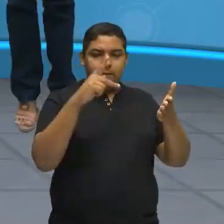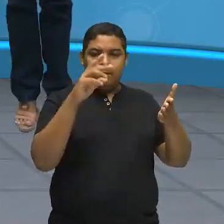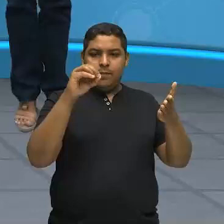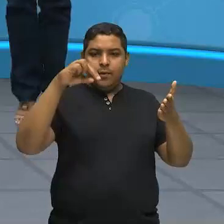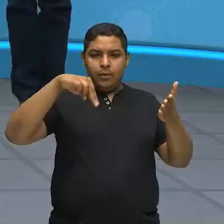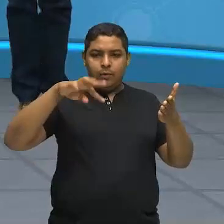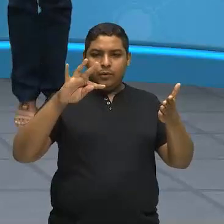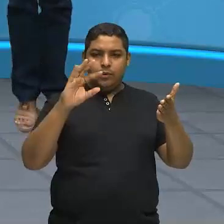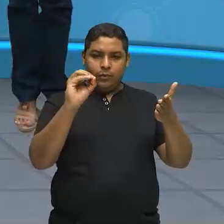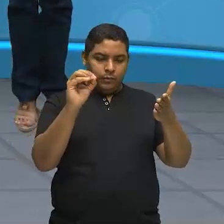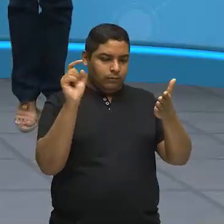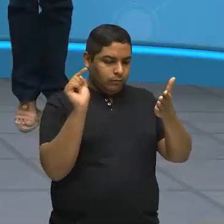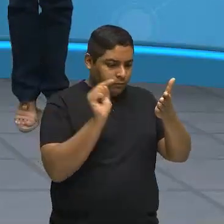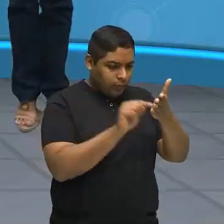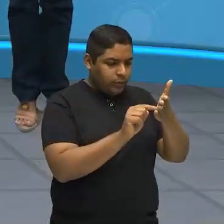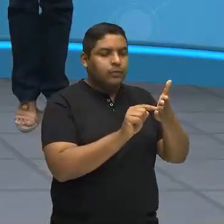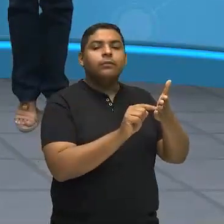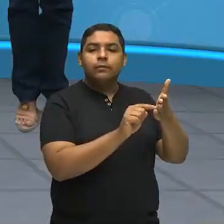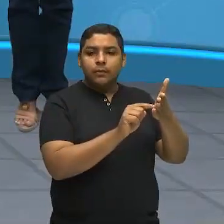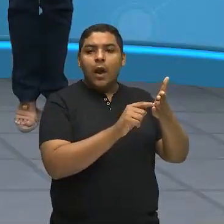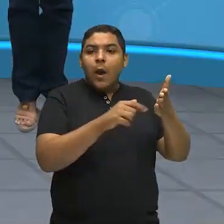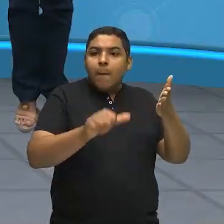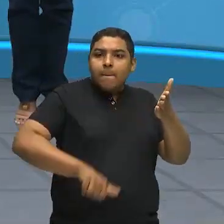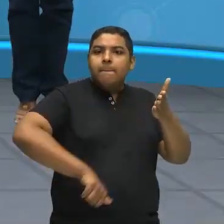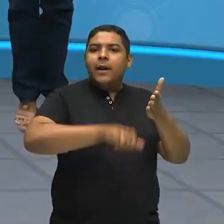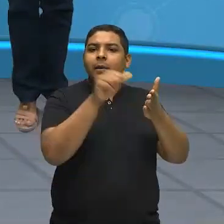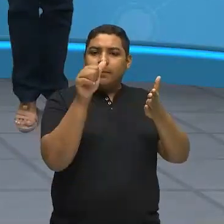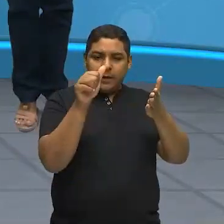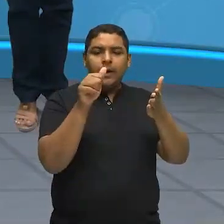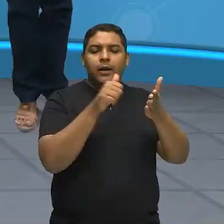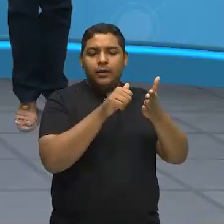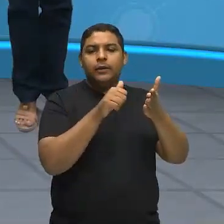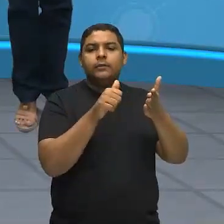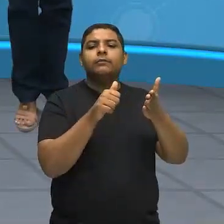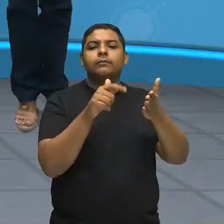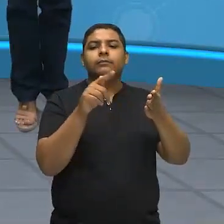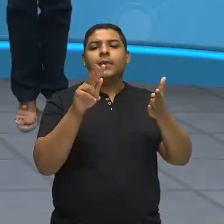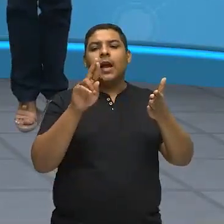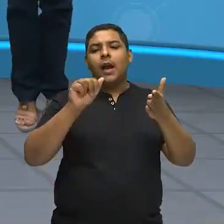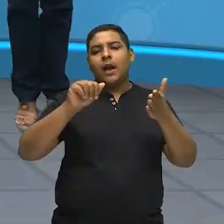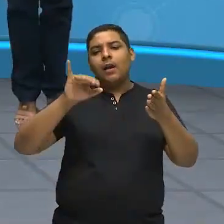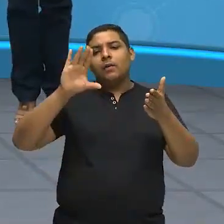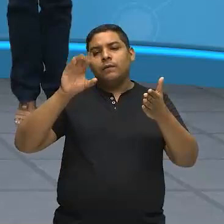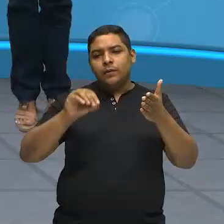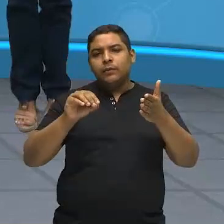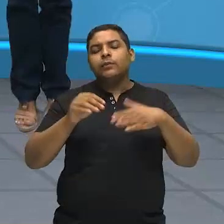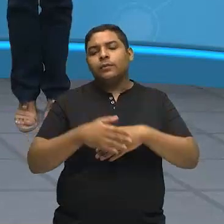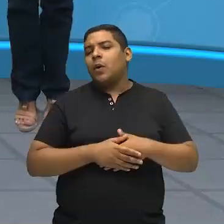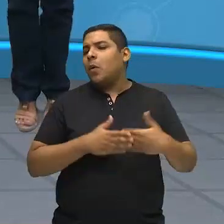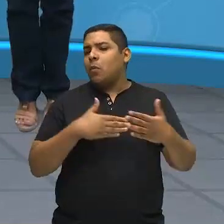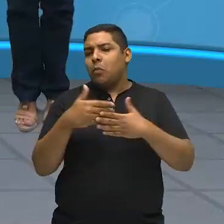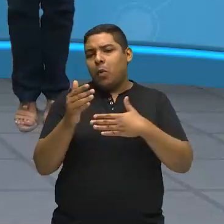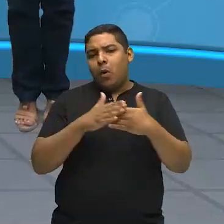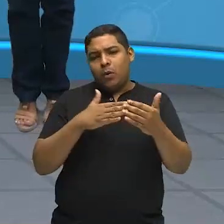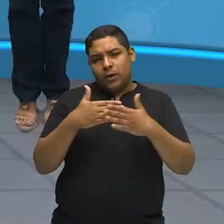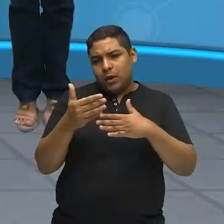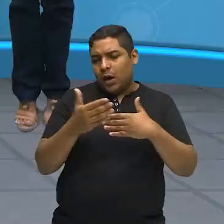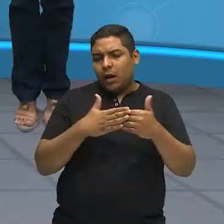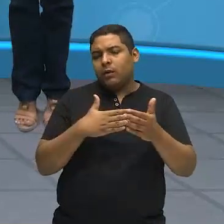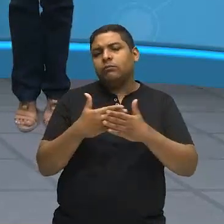ele é considerado o primeiro elemento gráfico de qualquer composição artística. Pode ser um desenho,